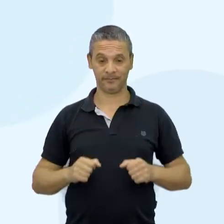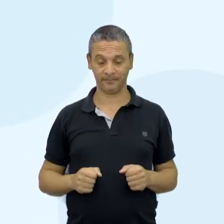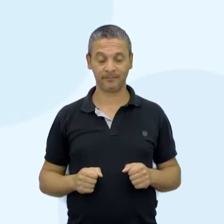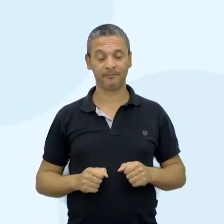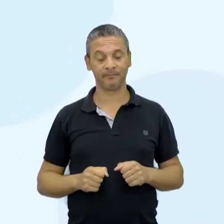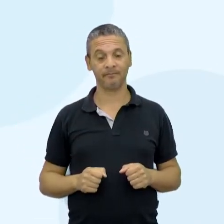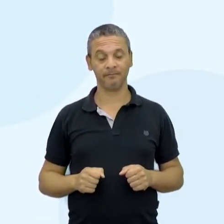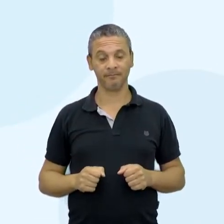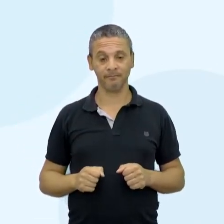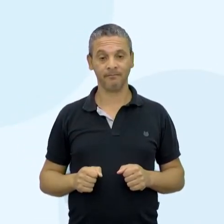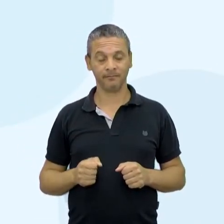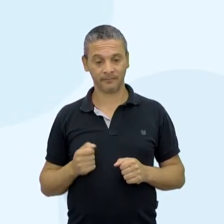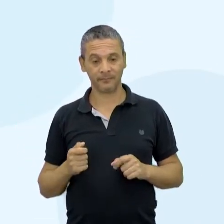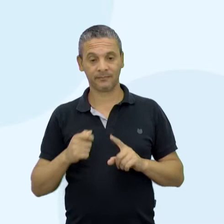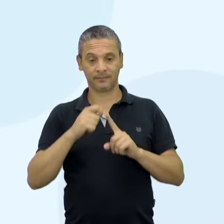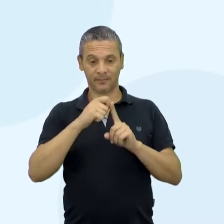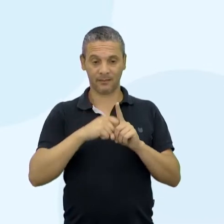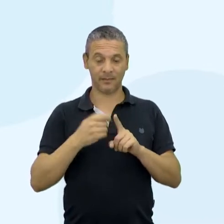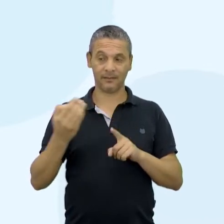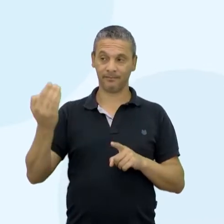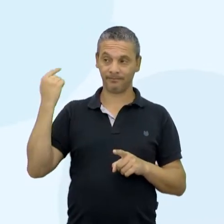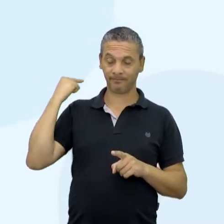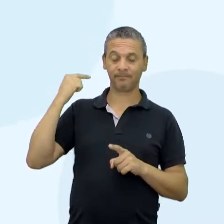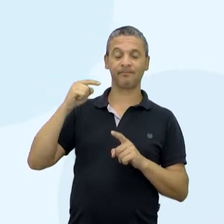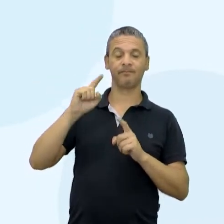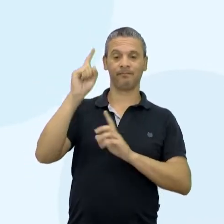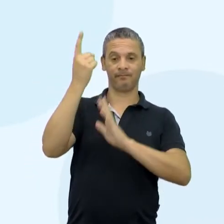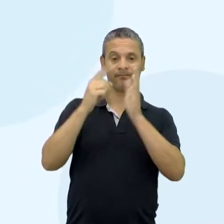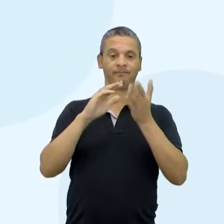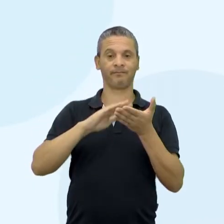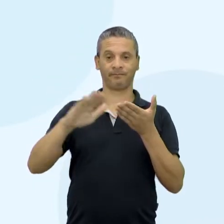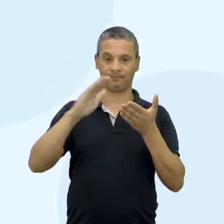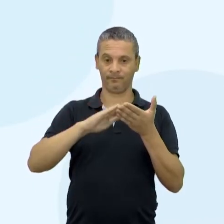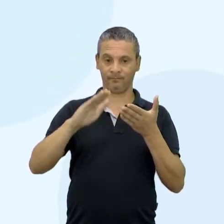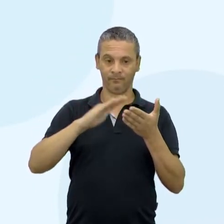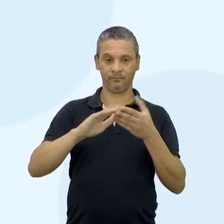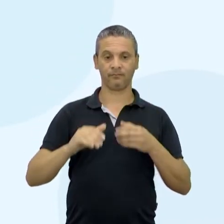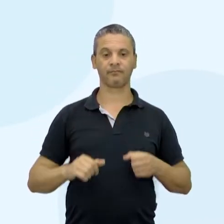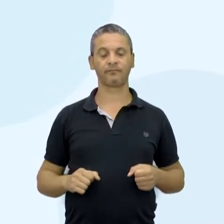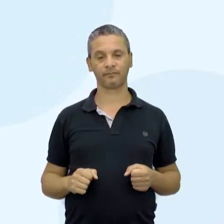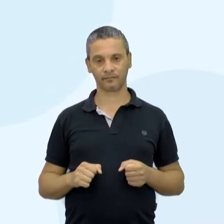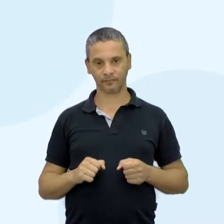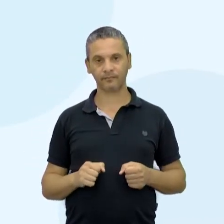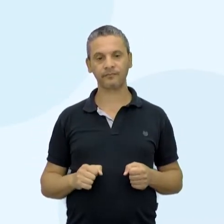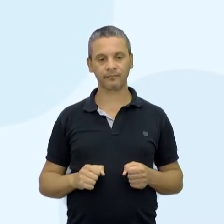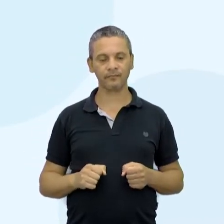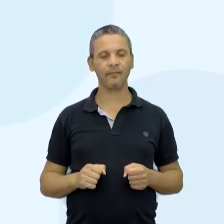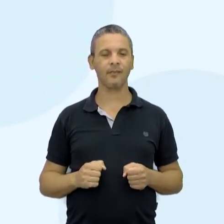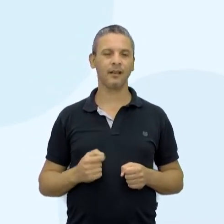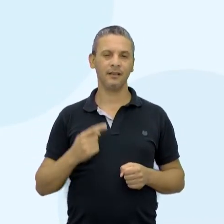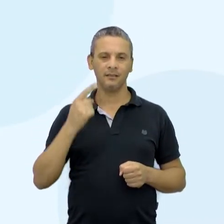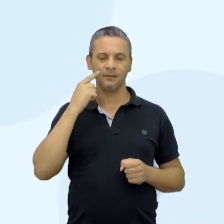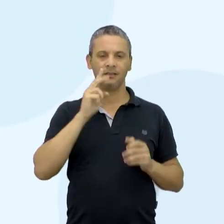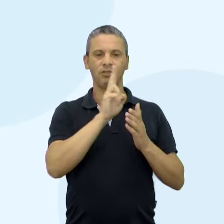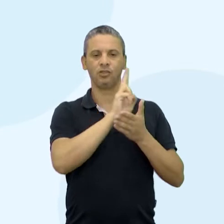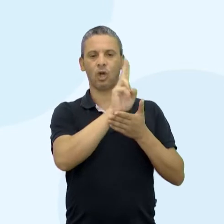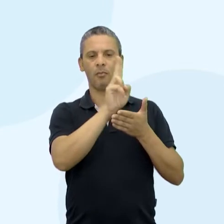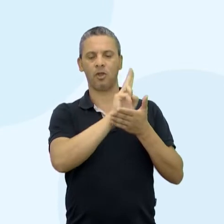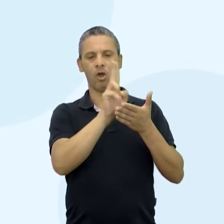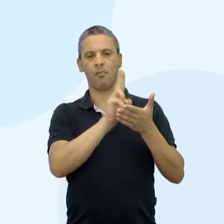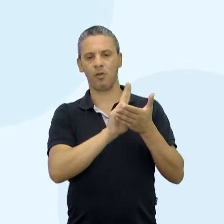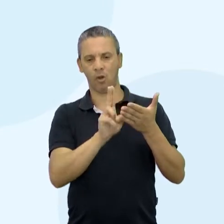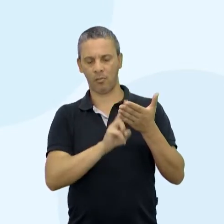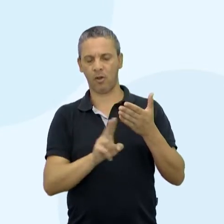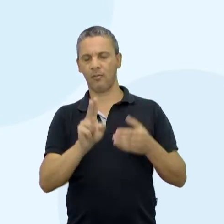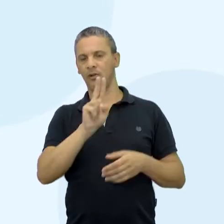vai fazer o mês que passou, né? Mês de fevereiro. E nós vamos renomear essa planilha aí